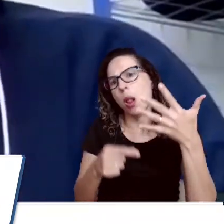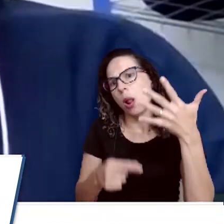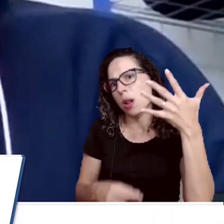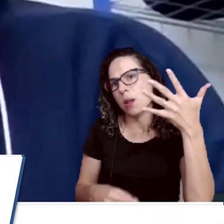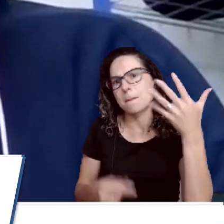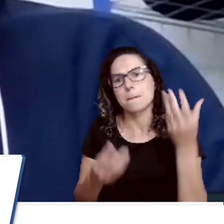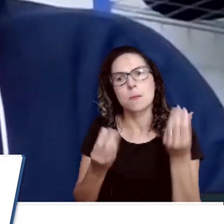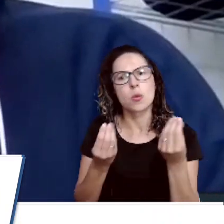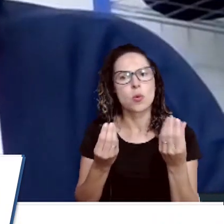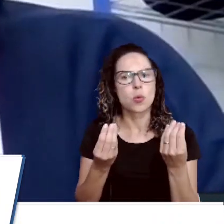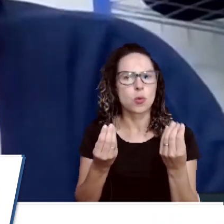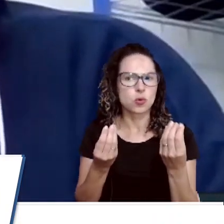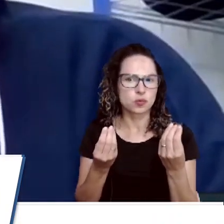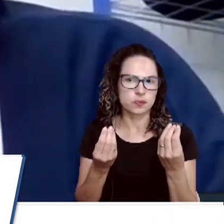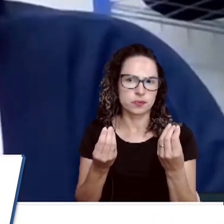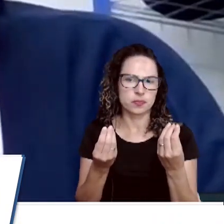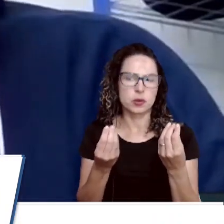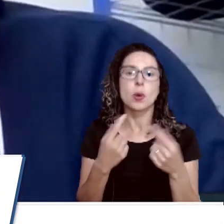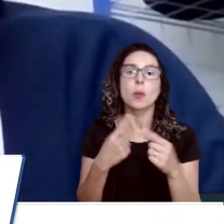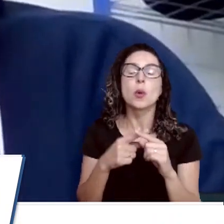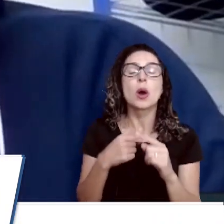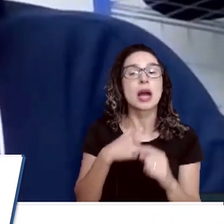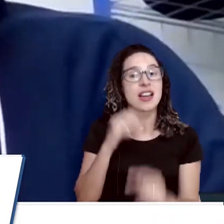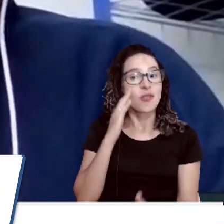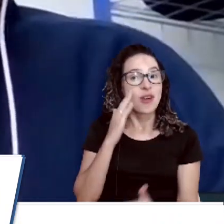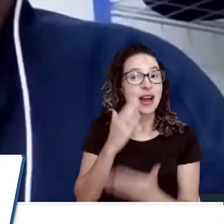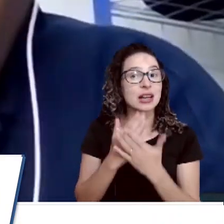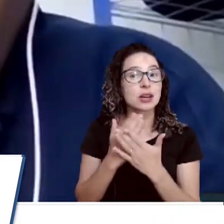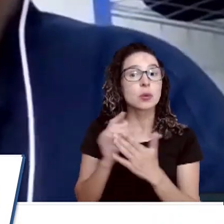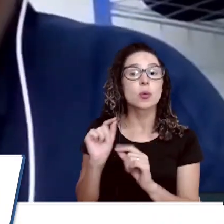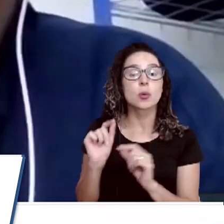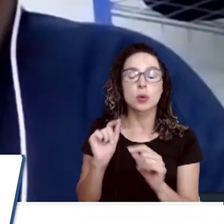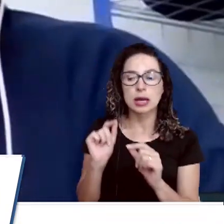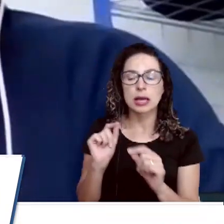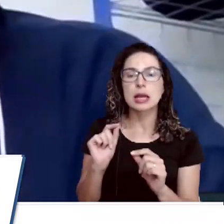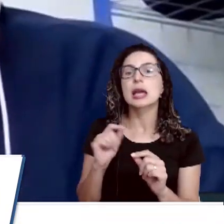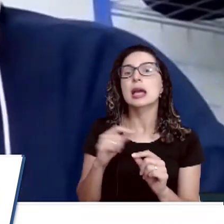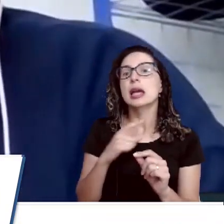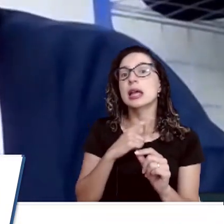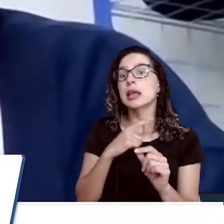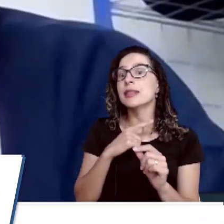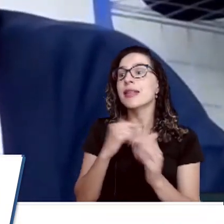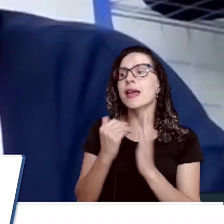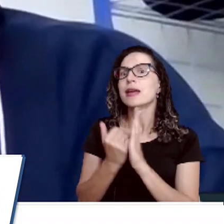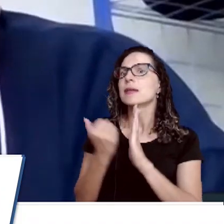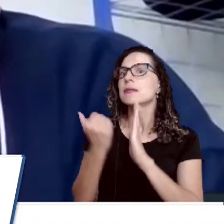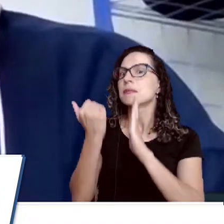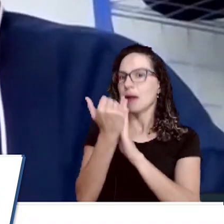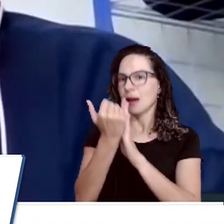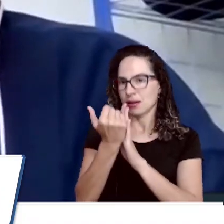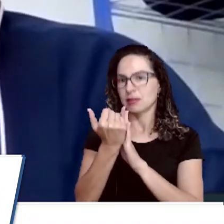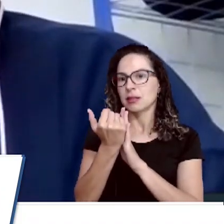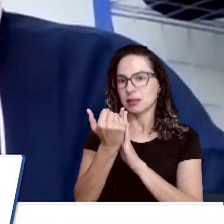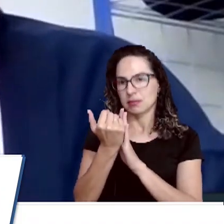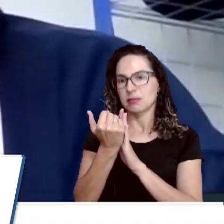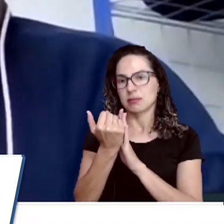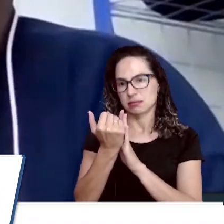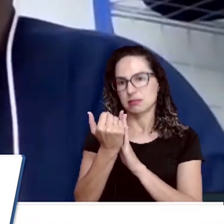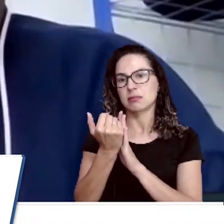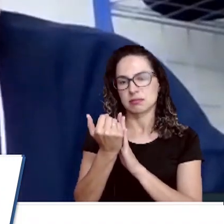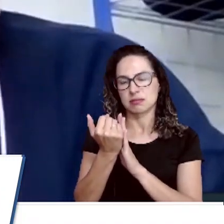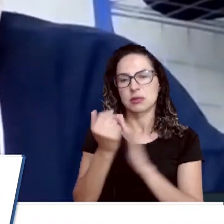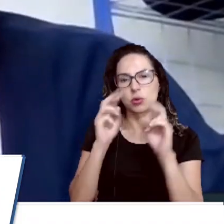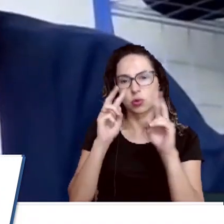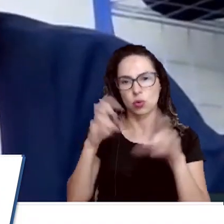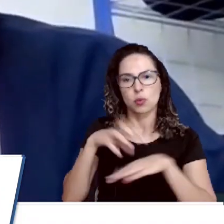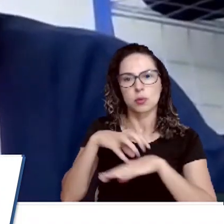eu acredito que há conversas além dos muros quando se fala em transporte público. Então, eu não fico